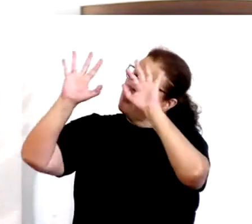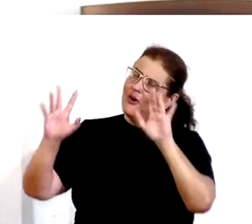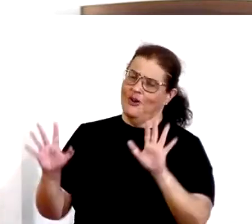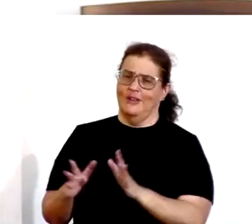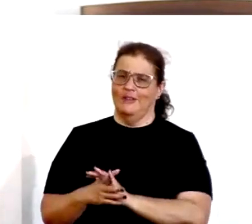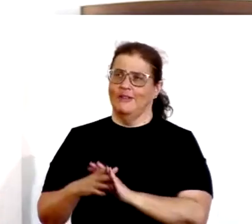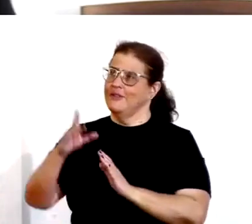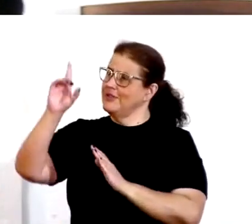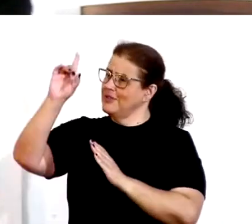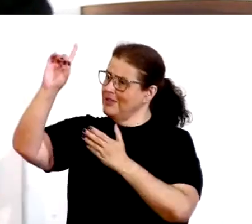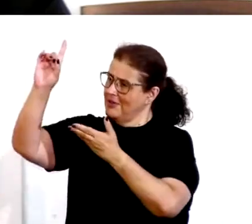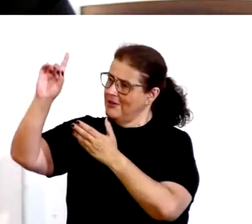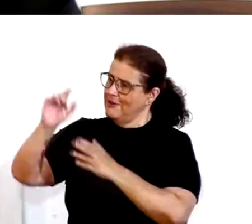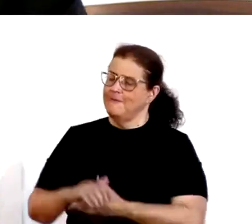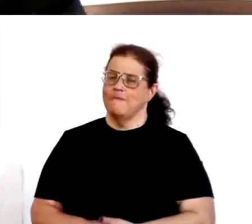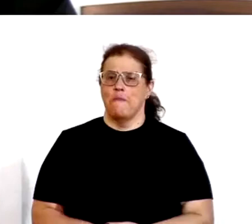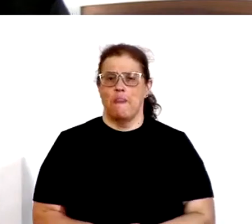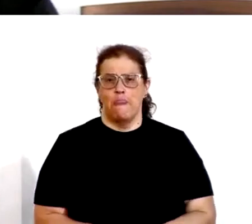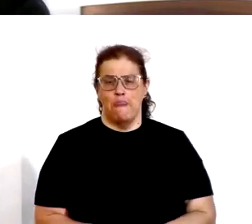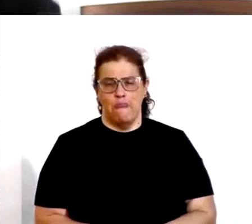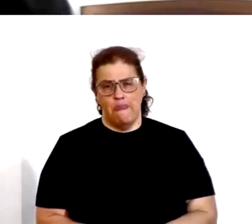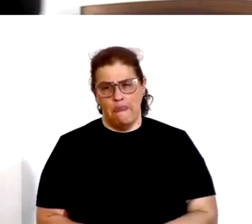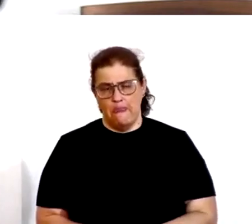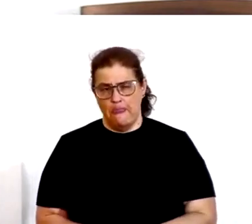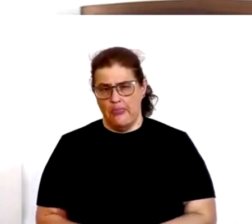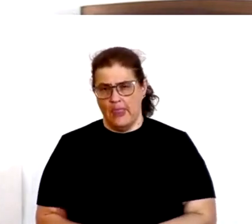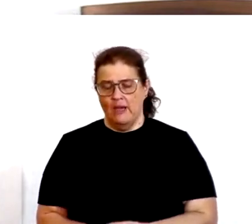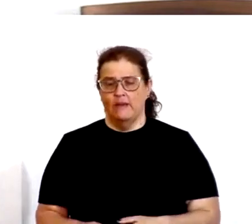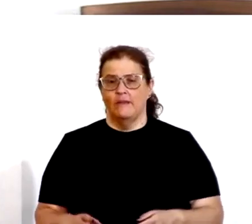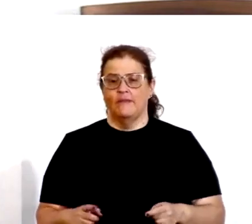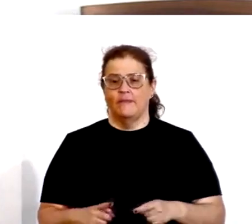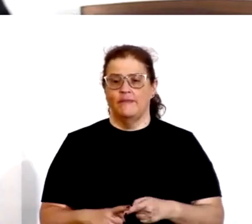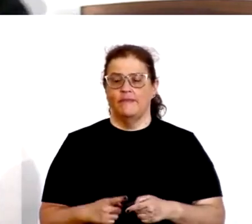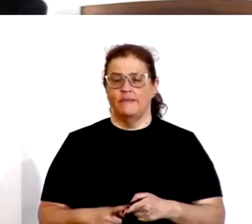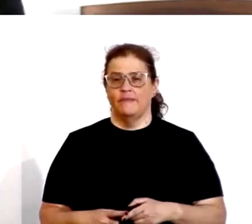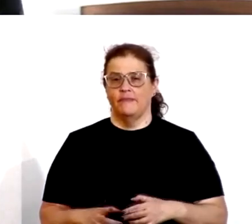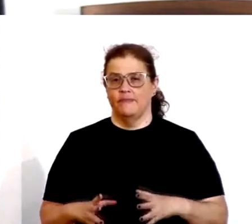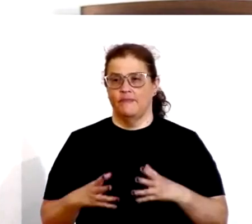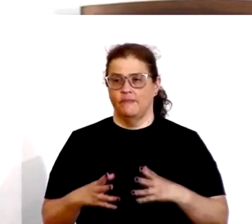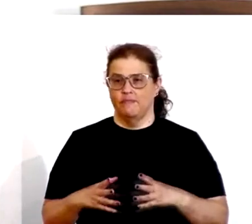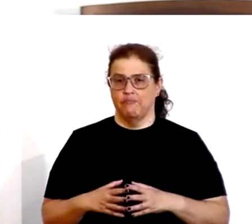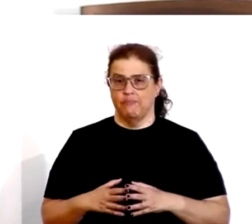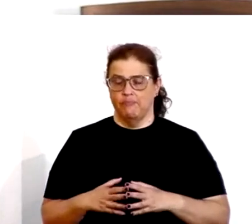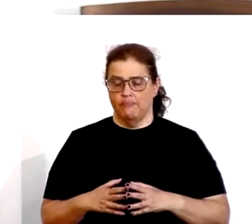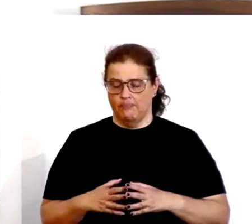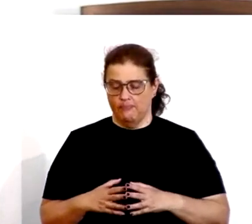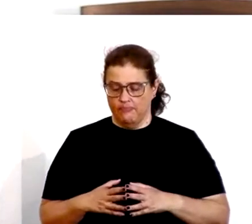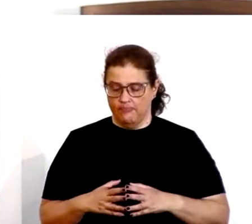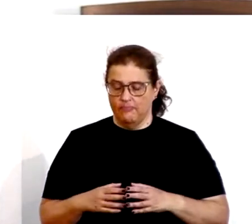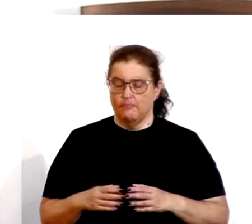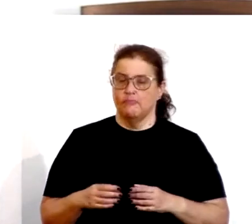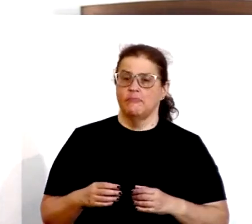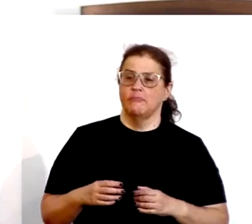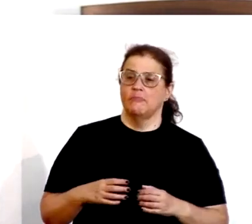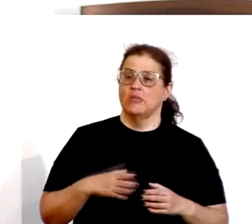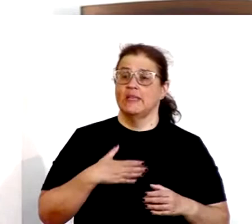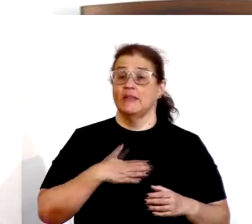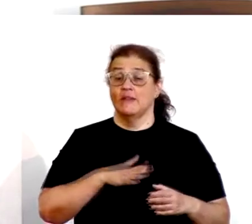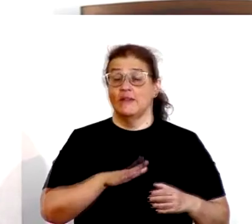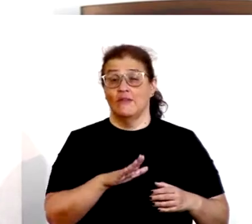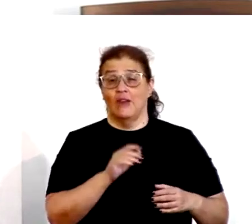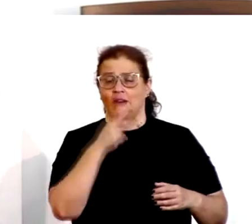ele passa agora a falar do Espírito Santo. Deus planejou, Cristo concretiza isso na